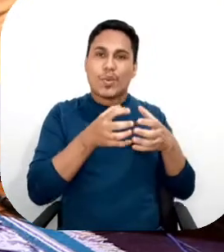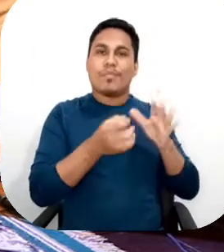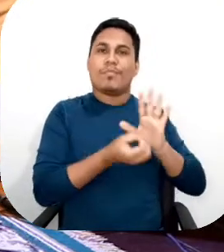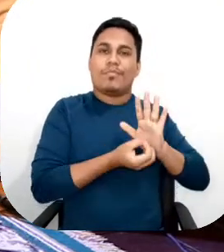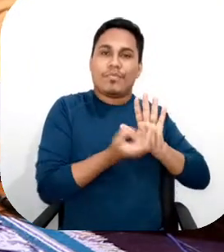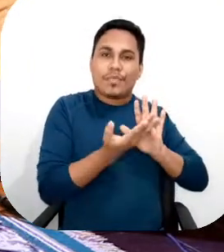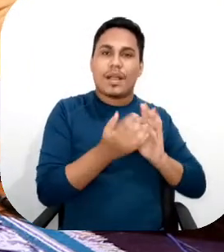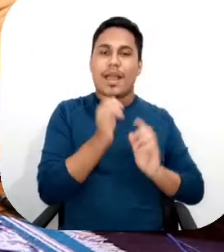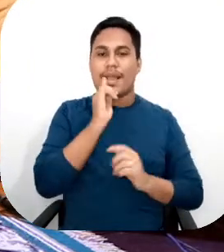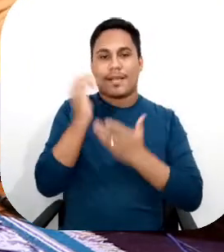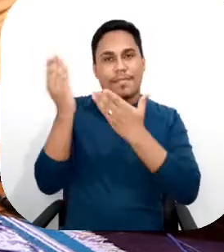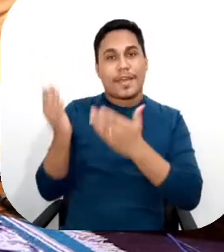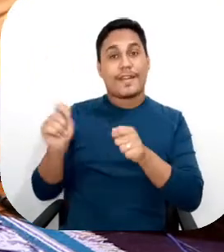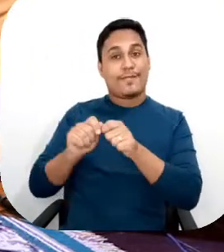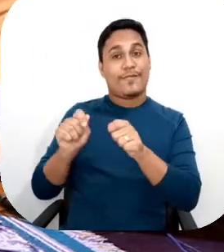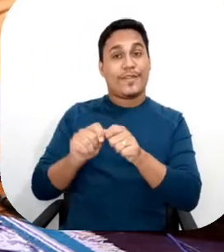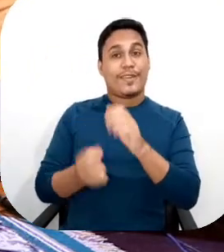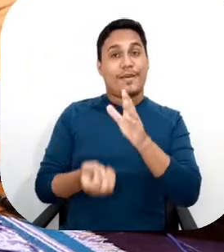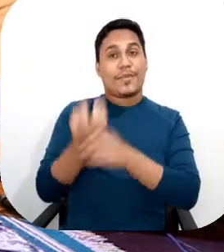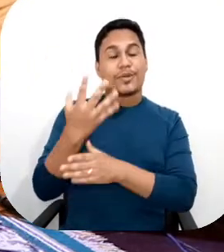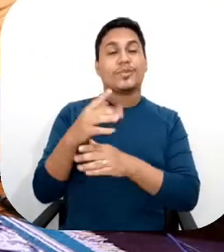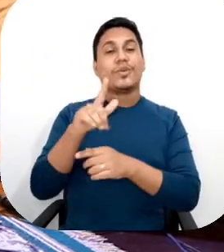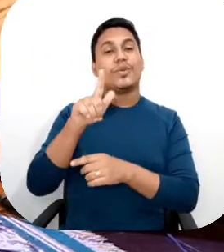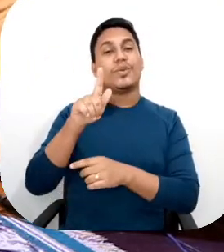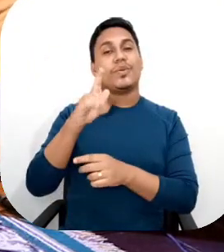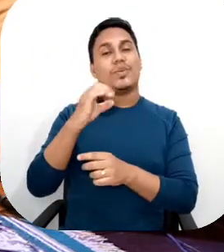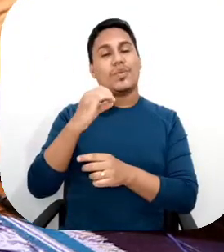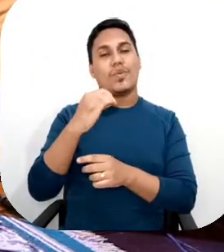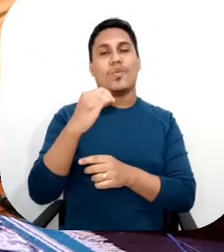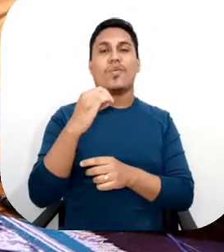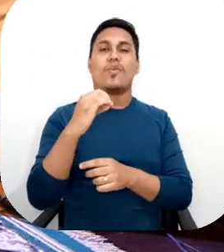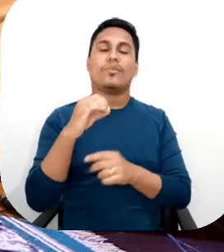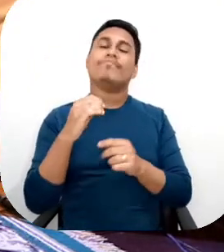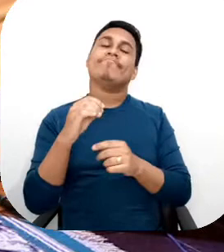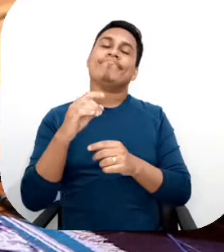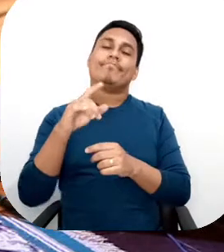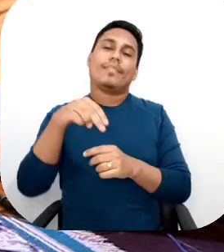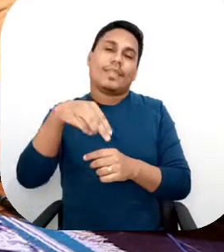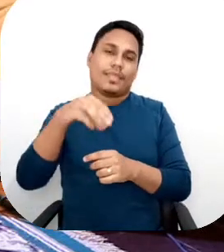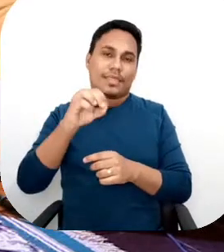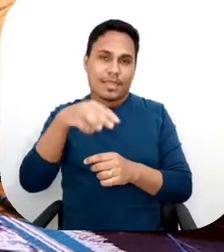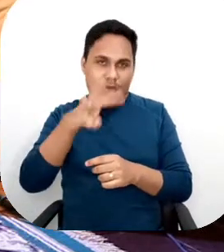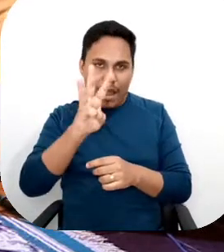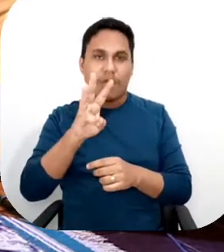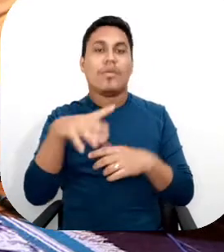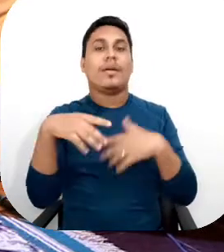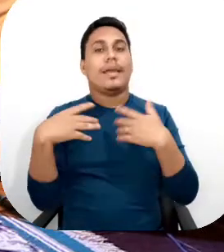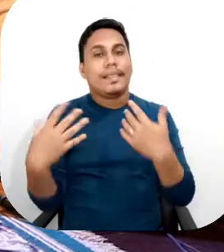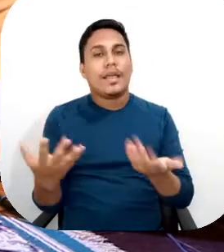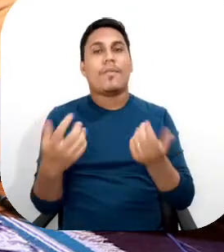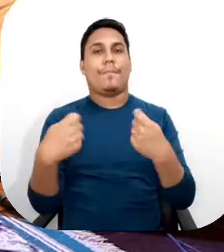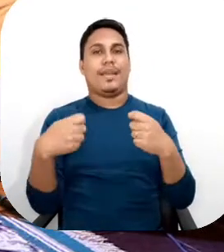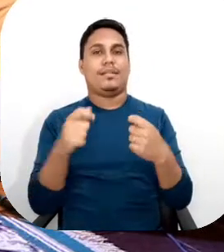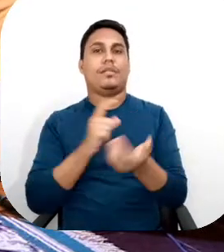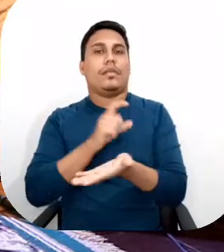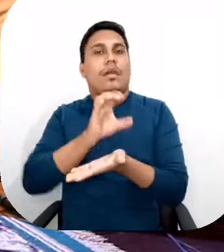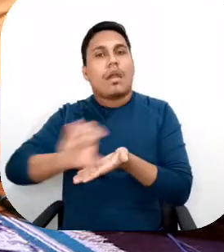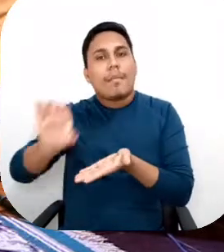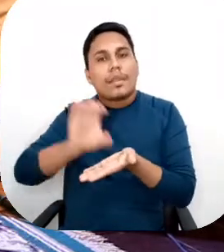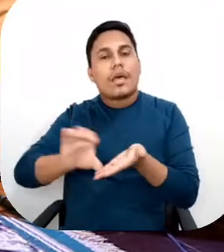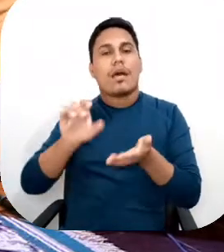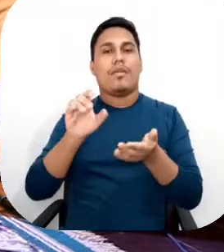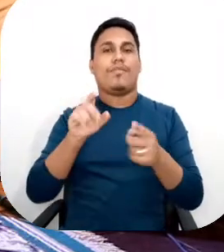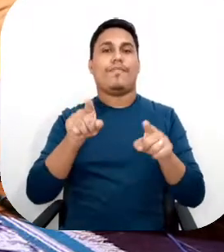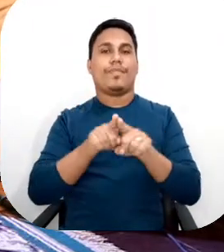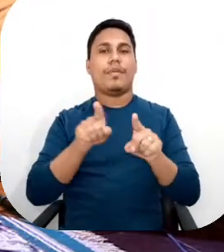Glauber fez a produção do Go Now, com a música que a gente tocou, né? Então passa por tudo isso, esse capital simbólico, ter condições de